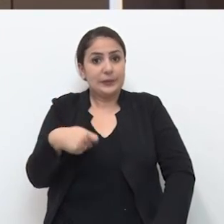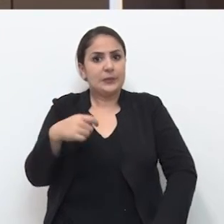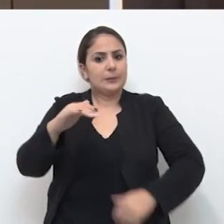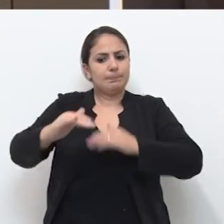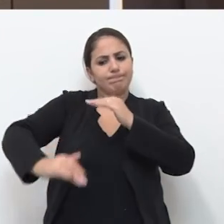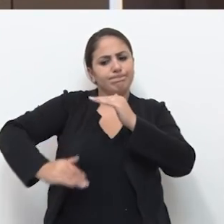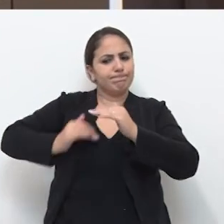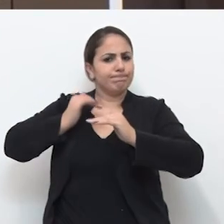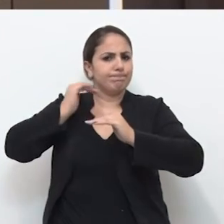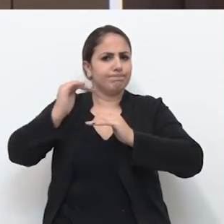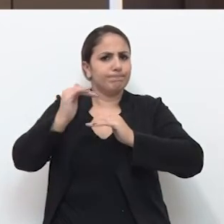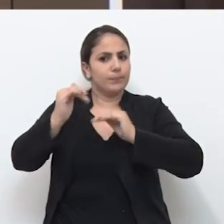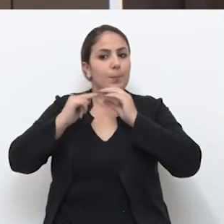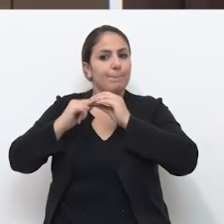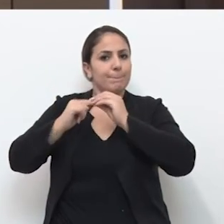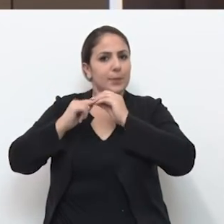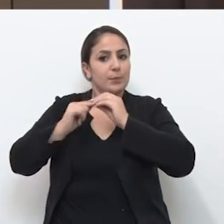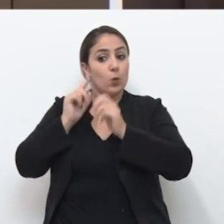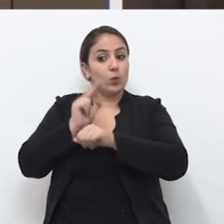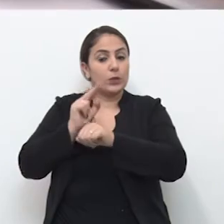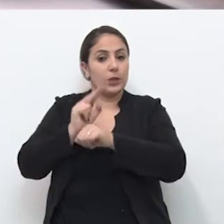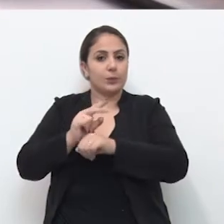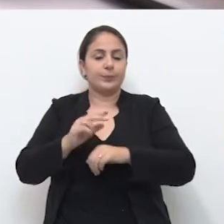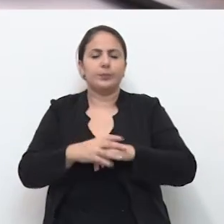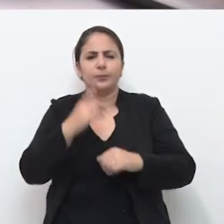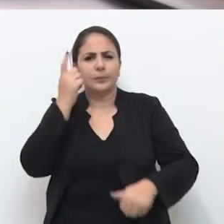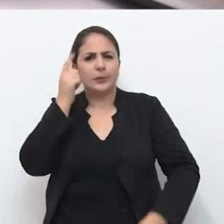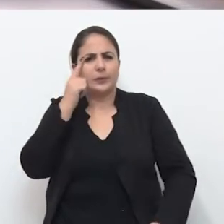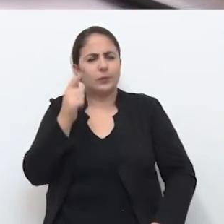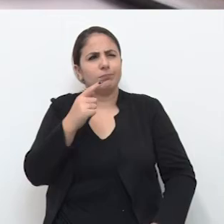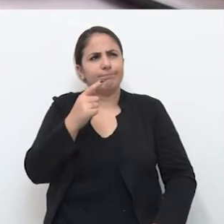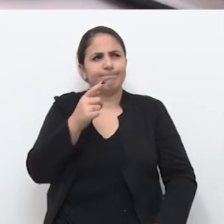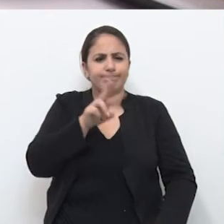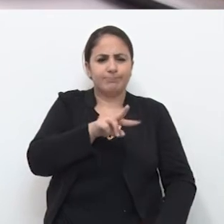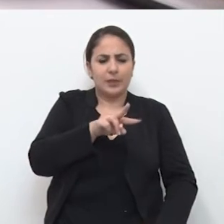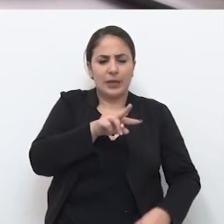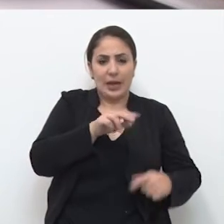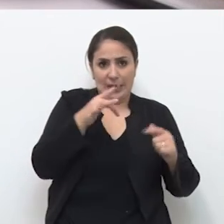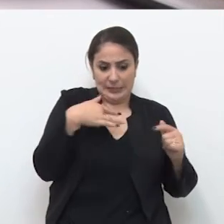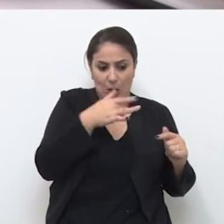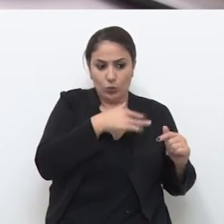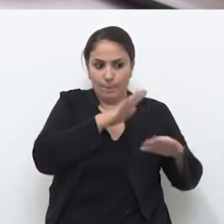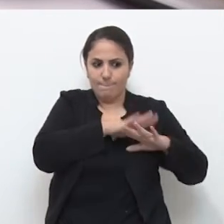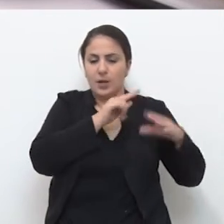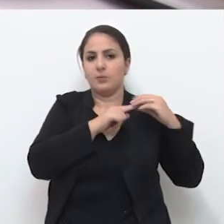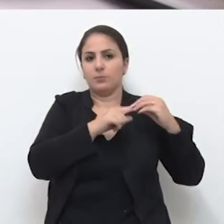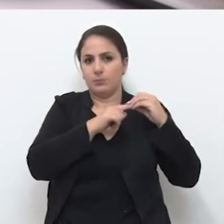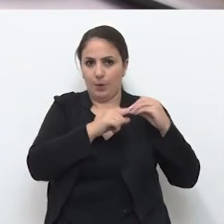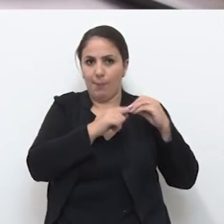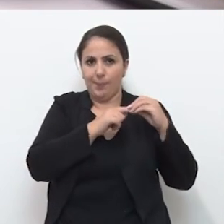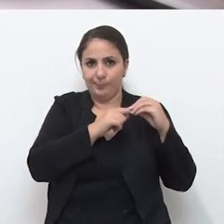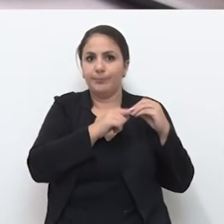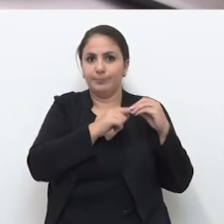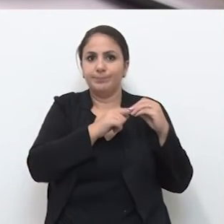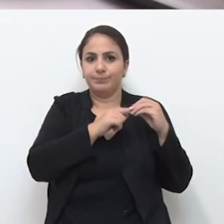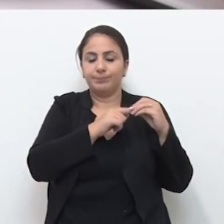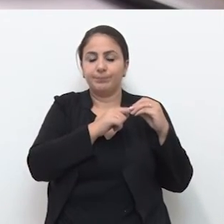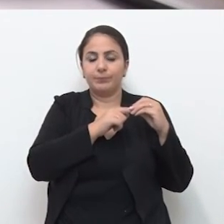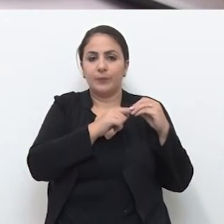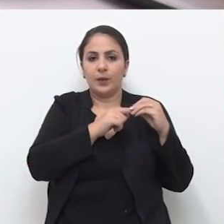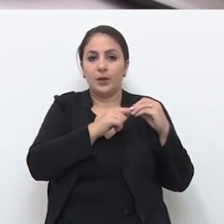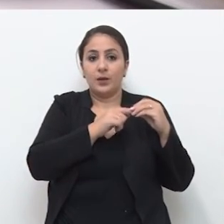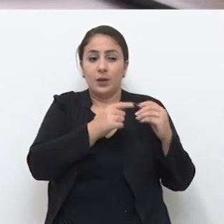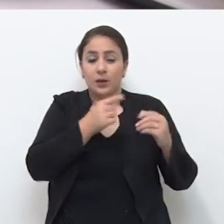deve, acima de tudo, ser preservada. Pensando nos dois assuntos. A saúde, que é a coisa mais importante, né?